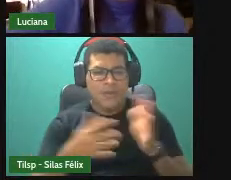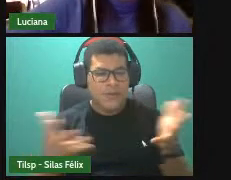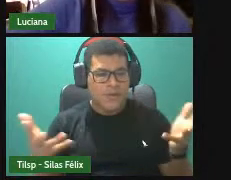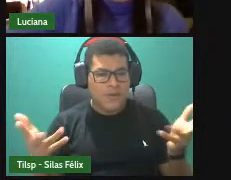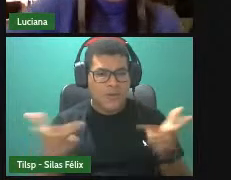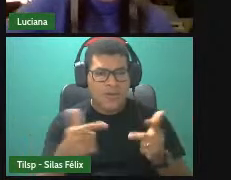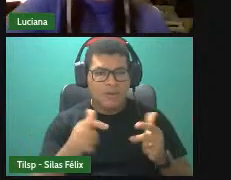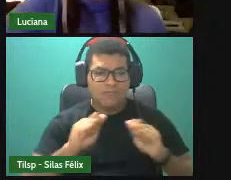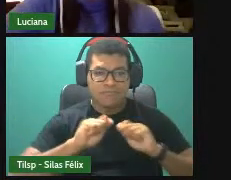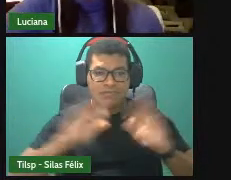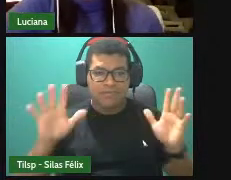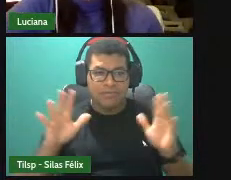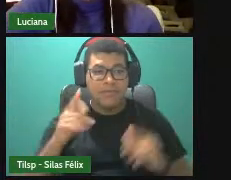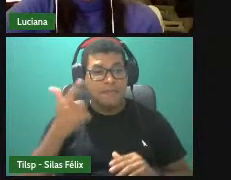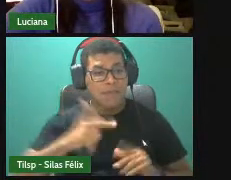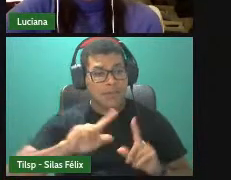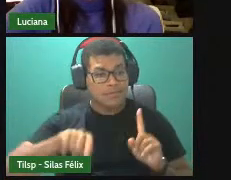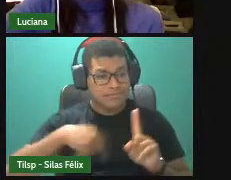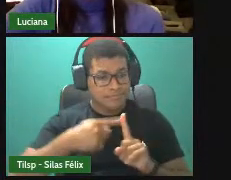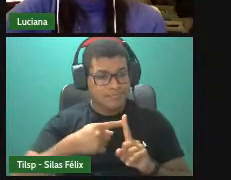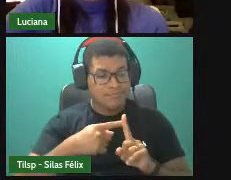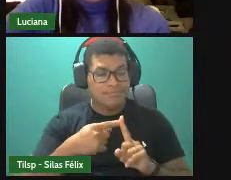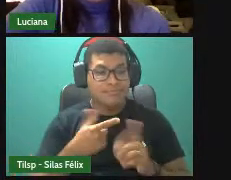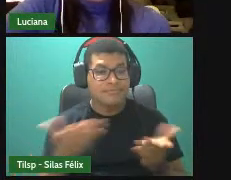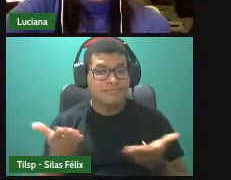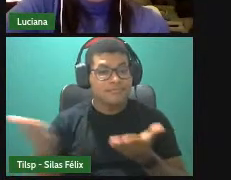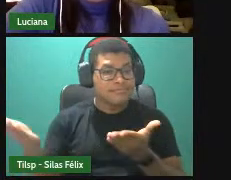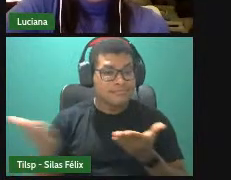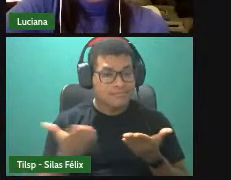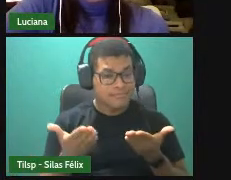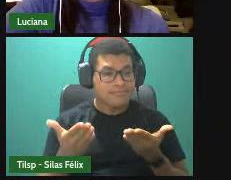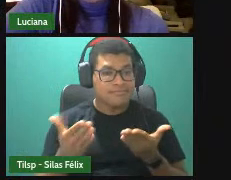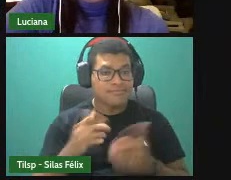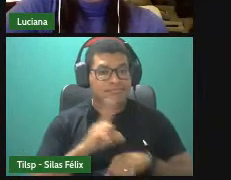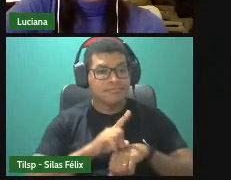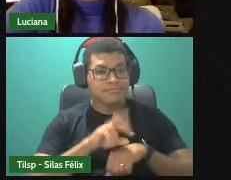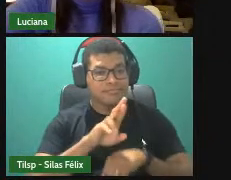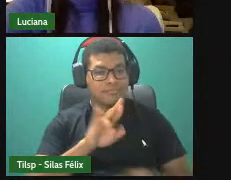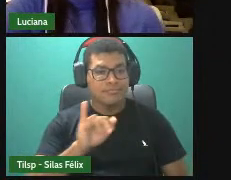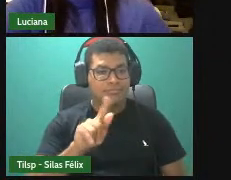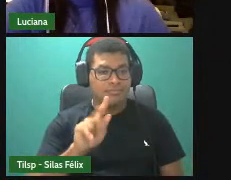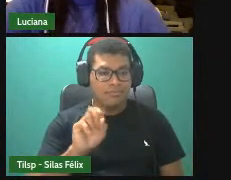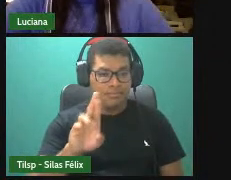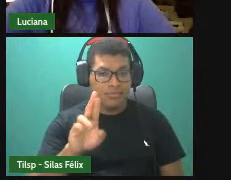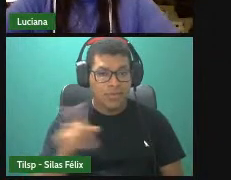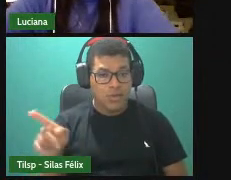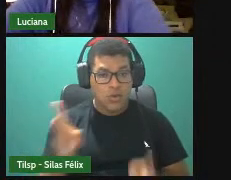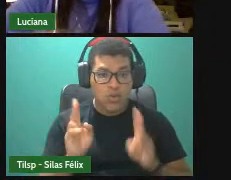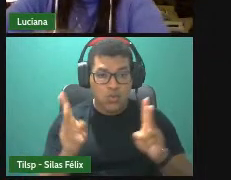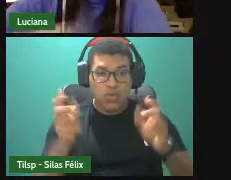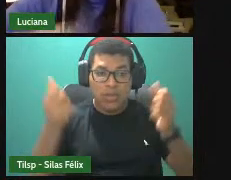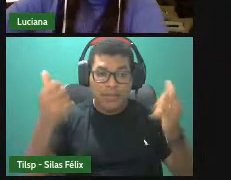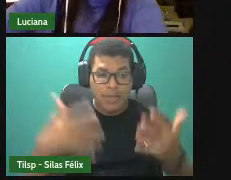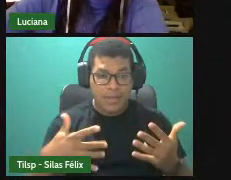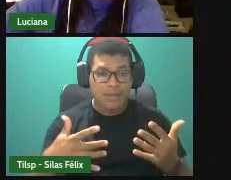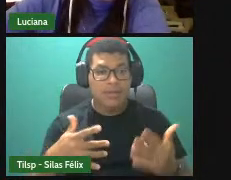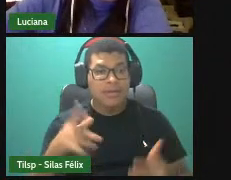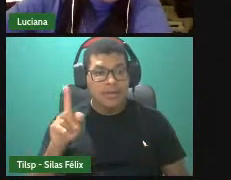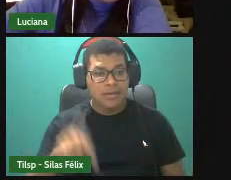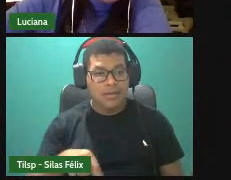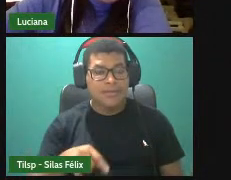Para complementar, né, eu chamo agora o doutor Igor, para continuar falando aí para a gente sobre esse passo.